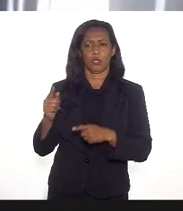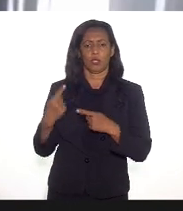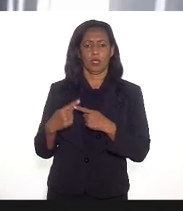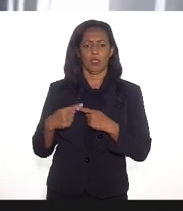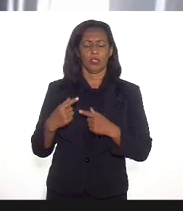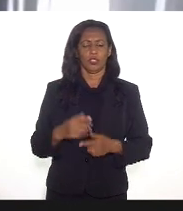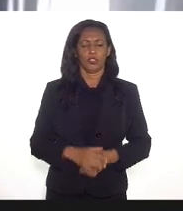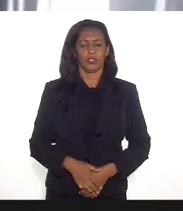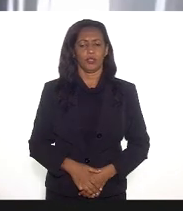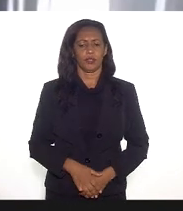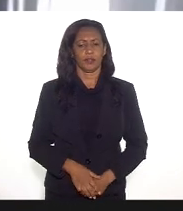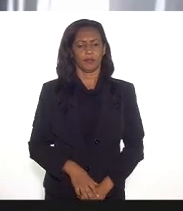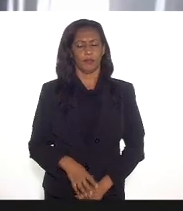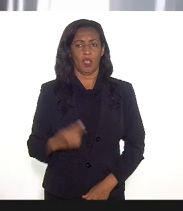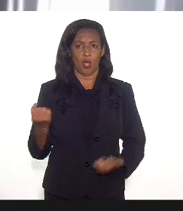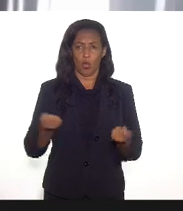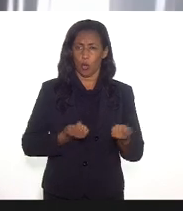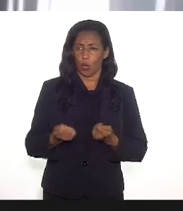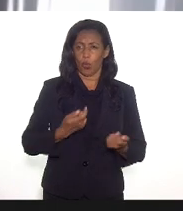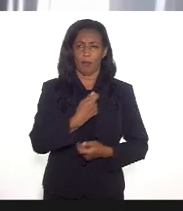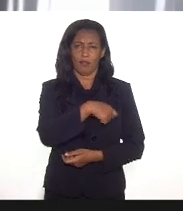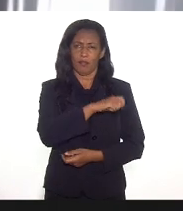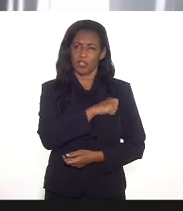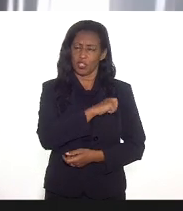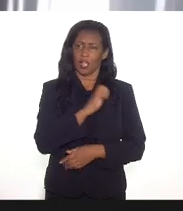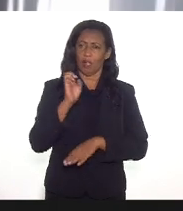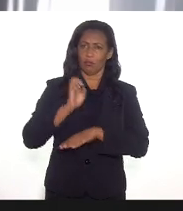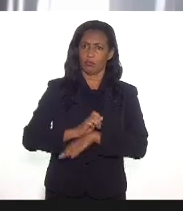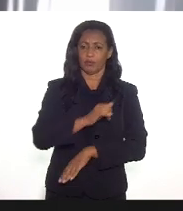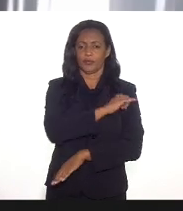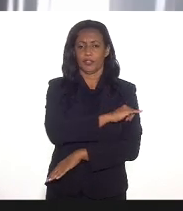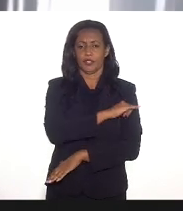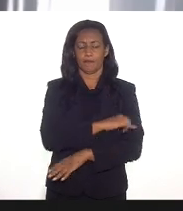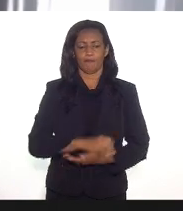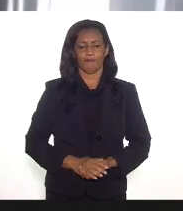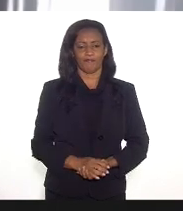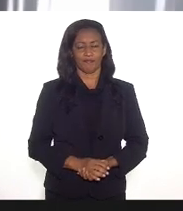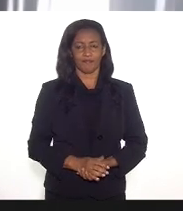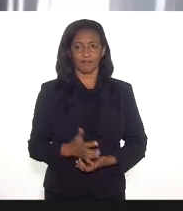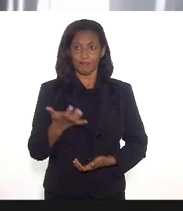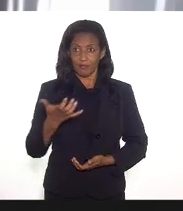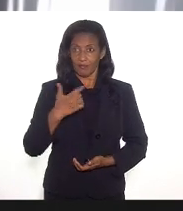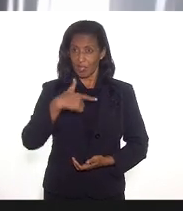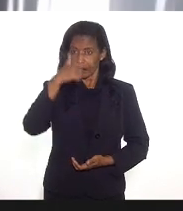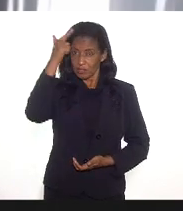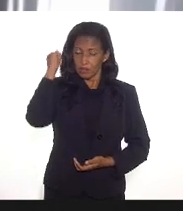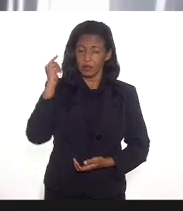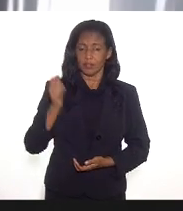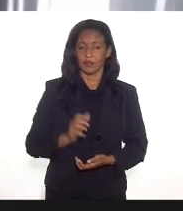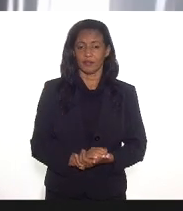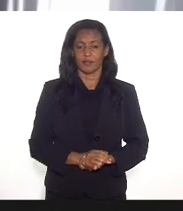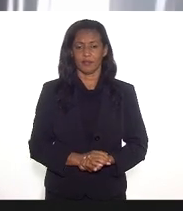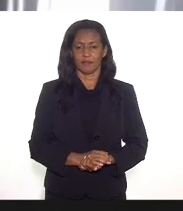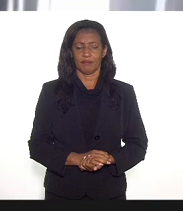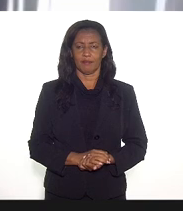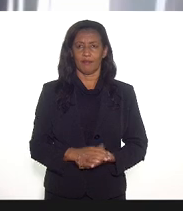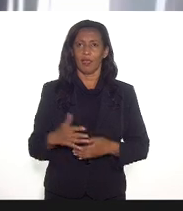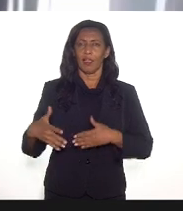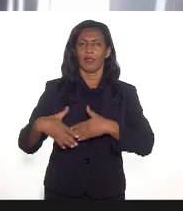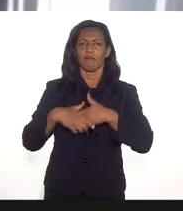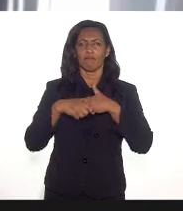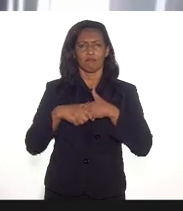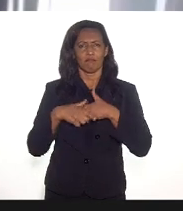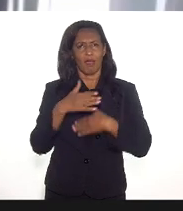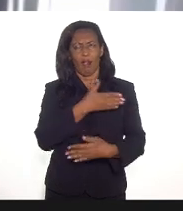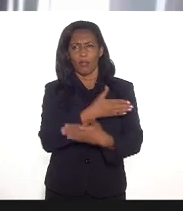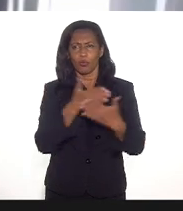a questão econômica, fiscal, enfim, do Estado do Rio de Janeiro. Eu quero, deputado Luiz Paulo, fazer aqui, saudando os deputados